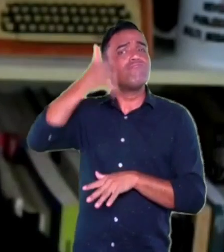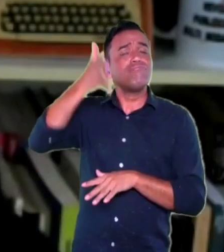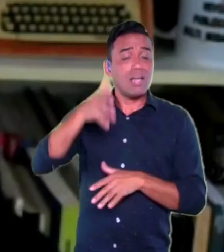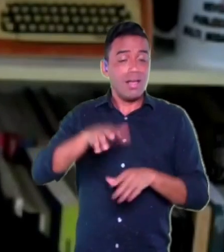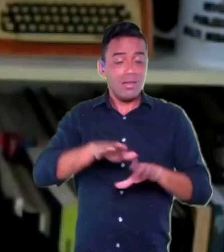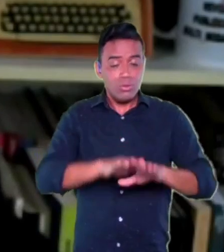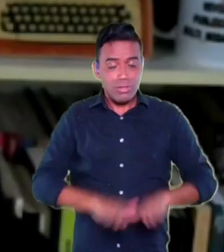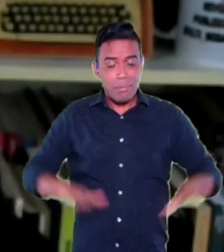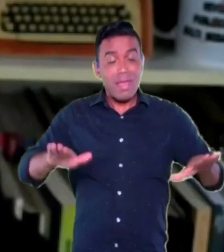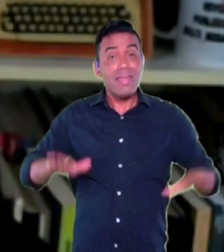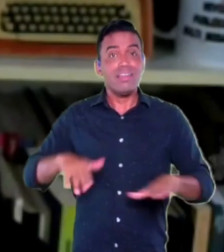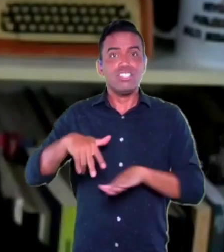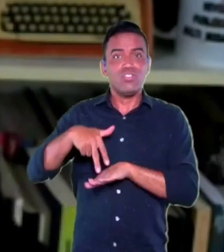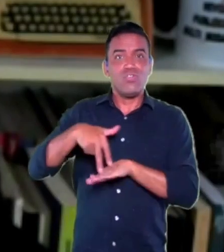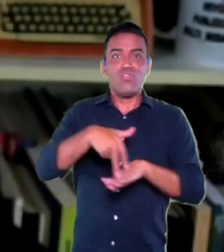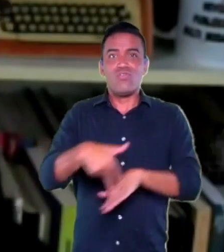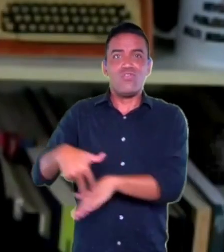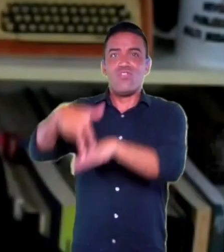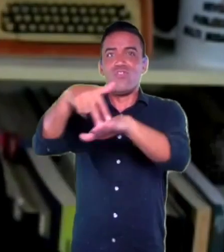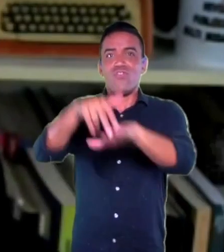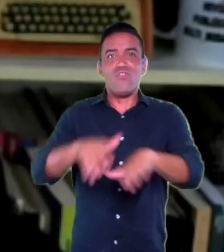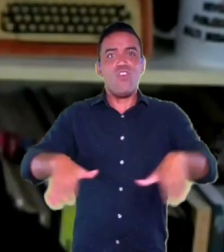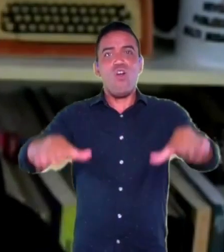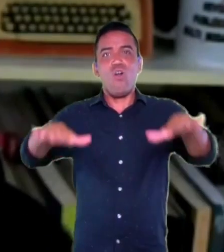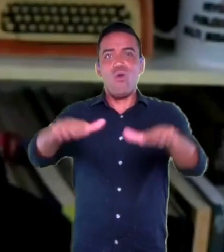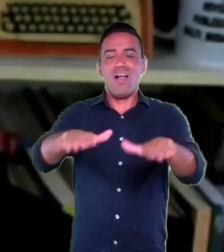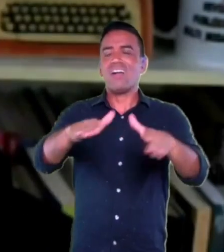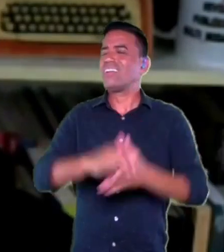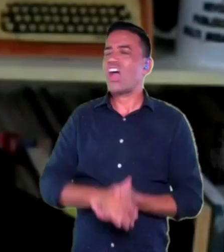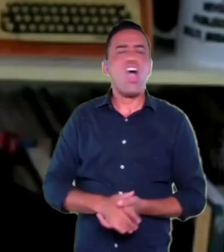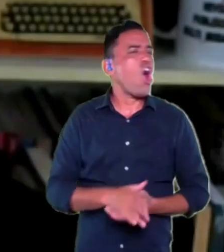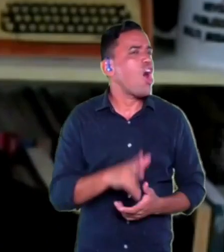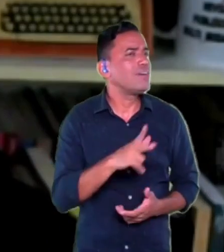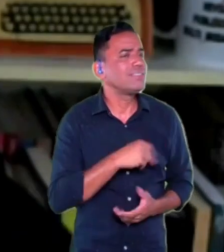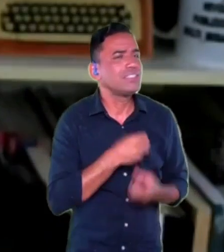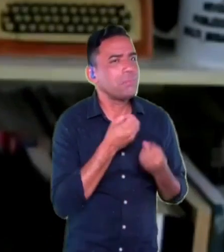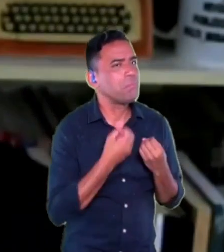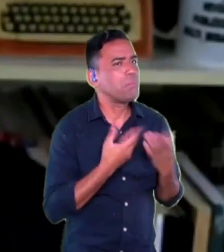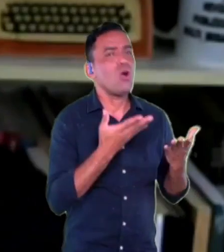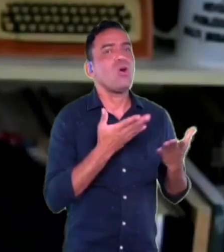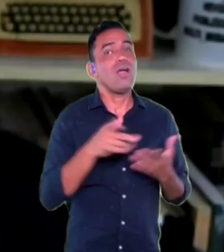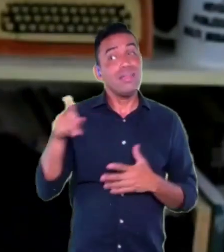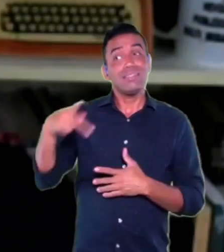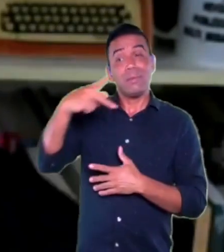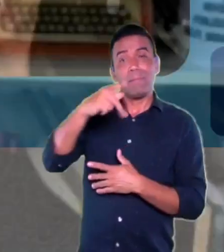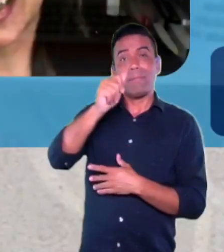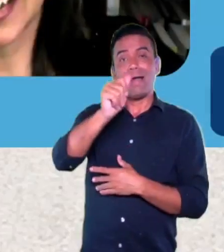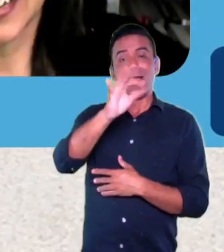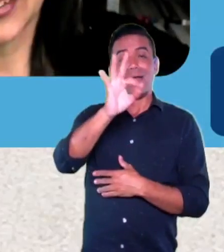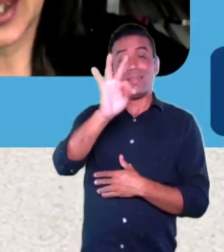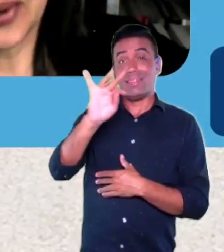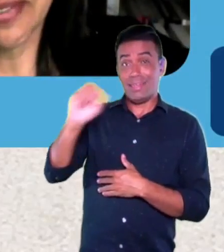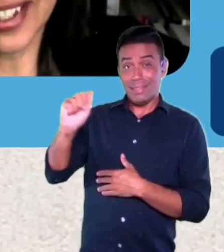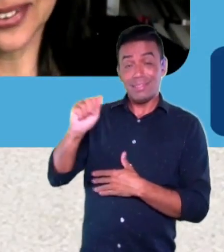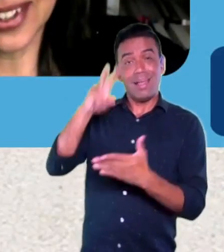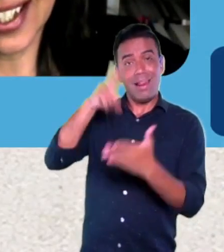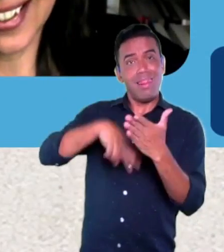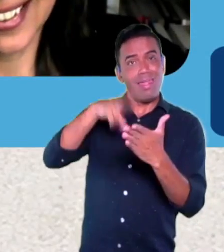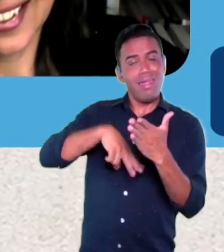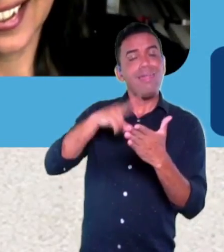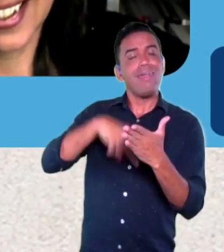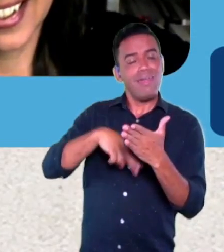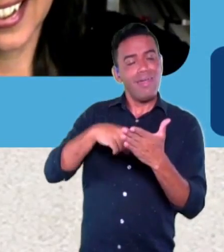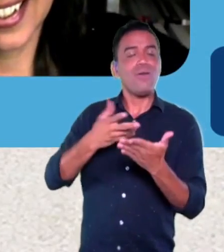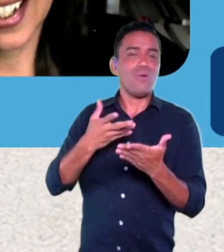delas voa. Esse é muito bom também. Muito Foi esse que a bom. Patrícia leu no tal evento. Que